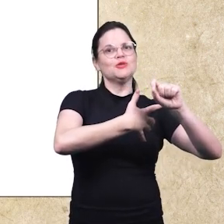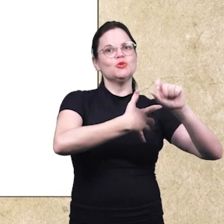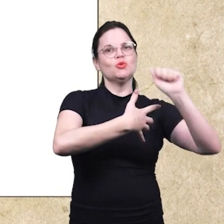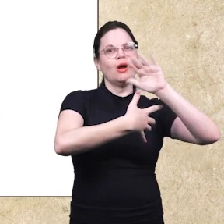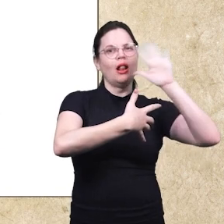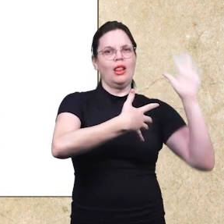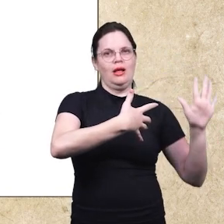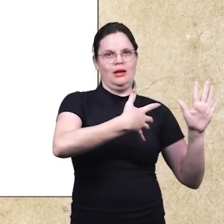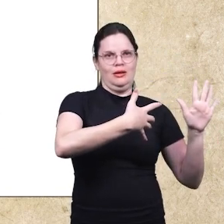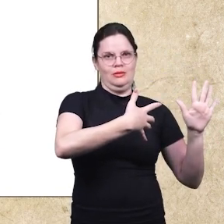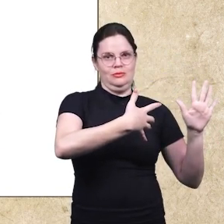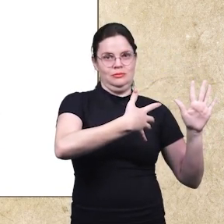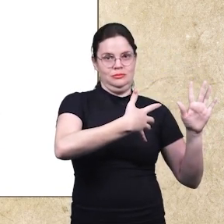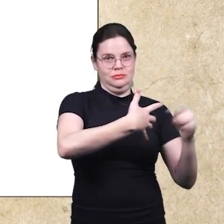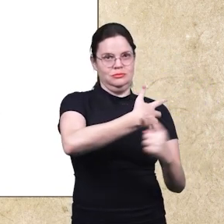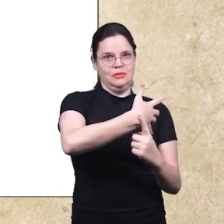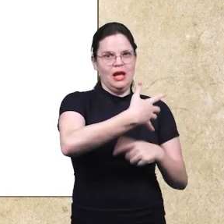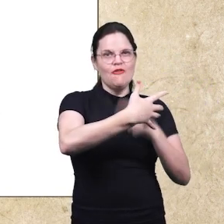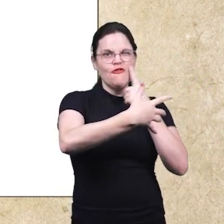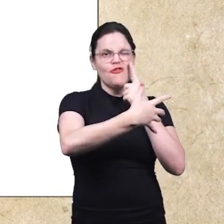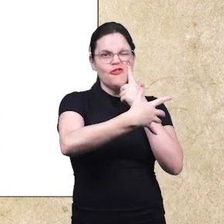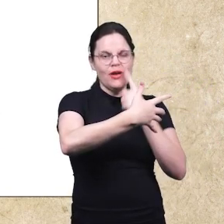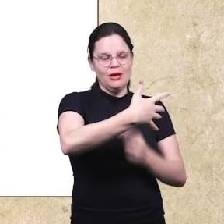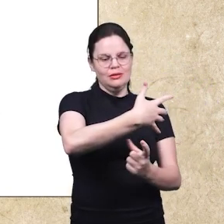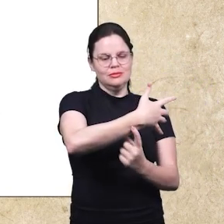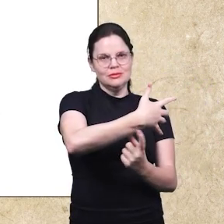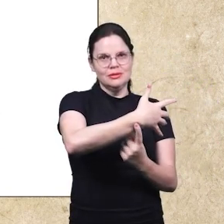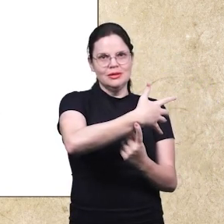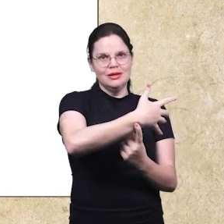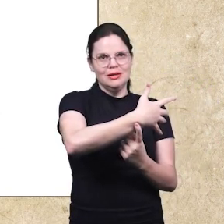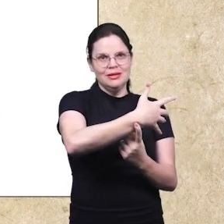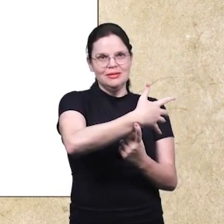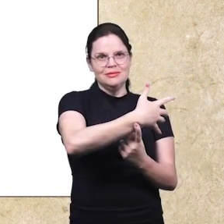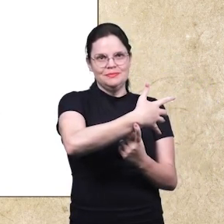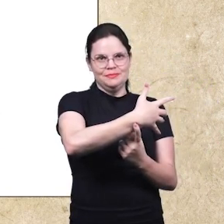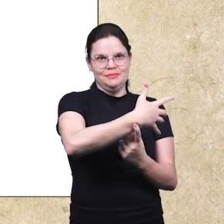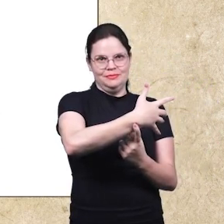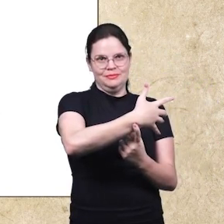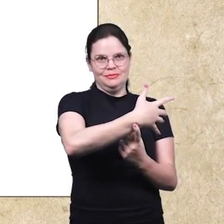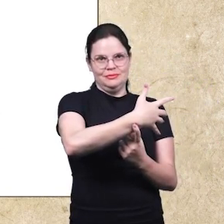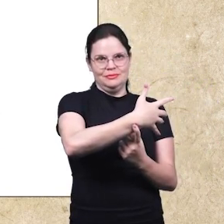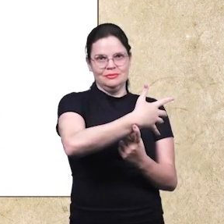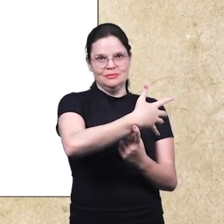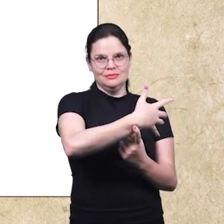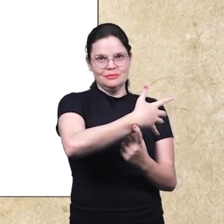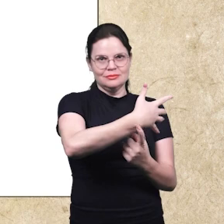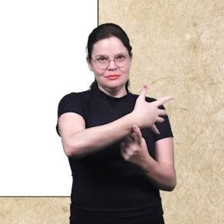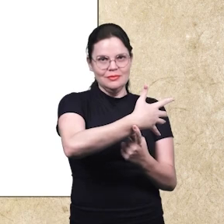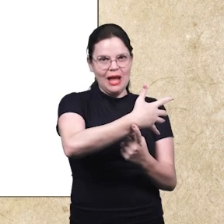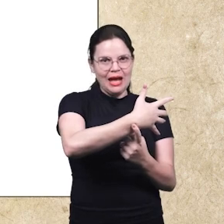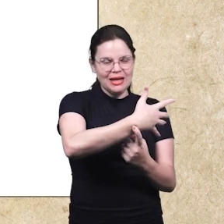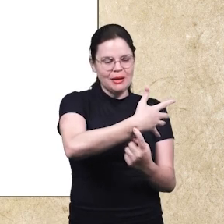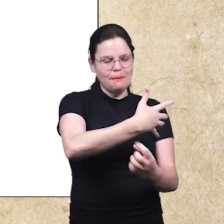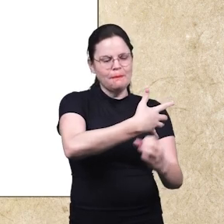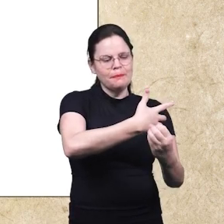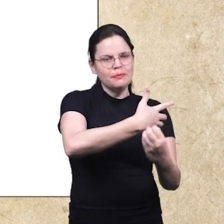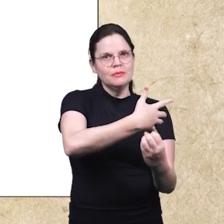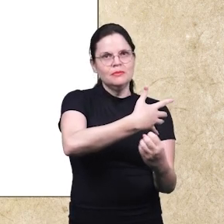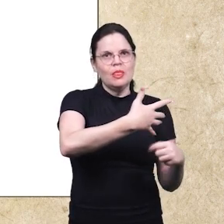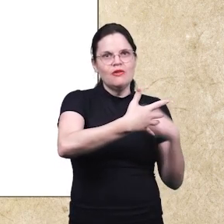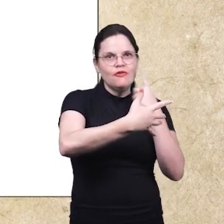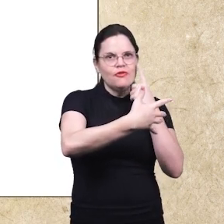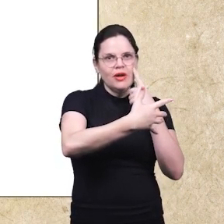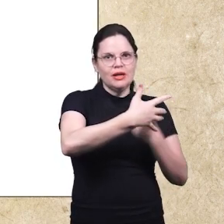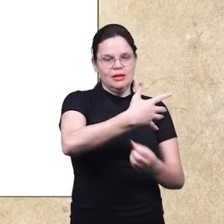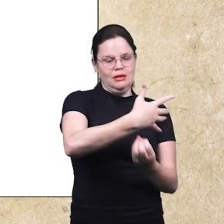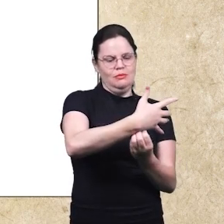seguida, se observa no finalzinho do azul claro que brota um